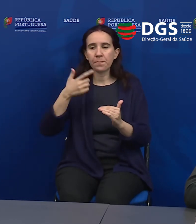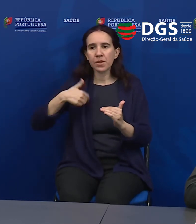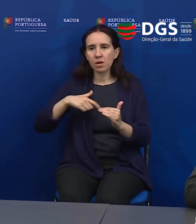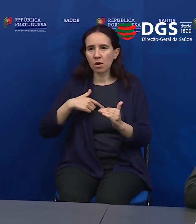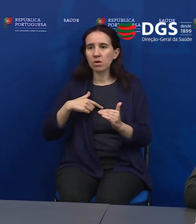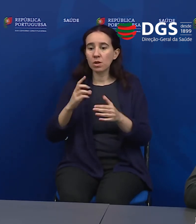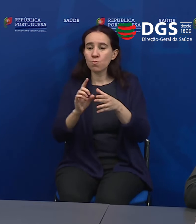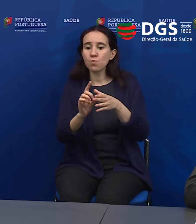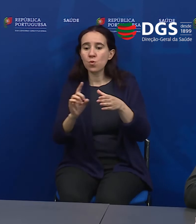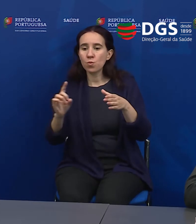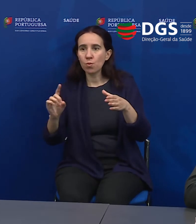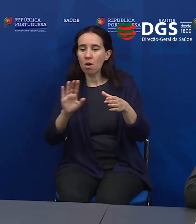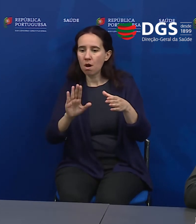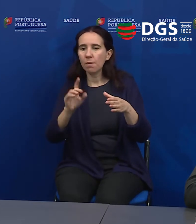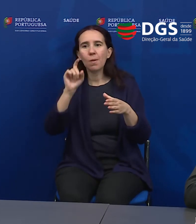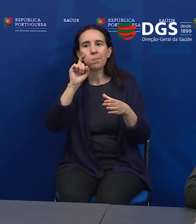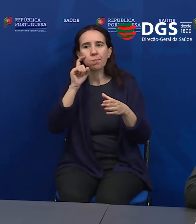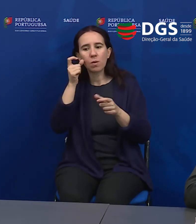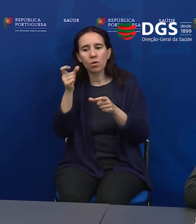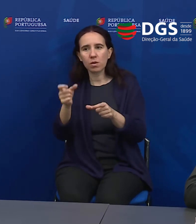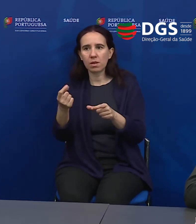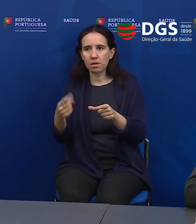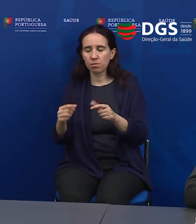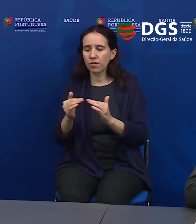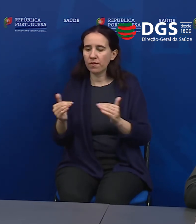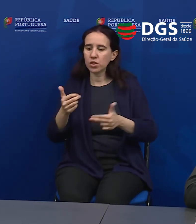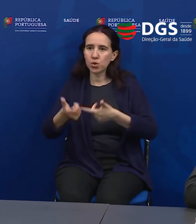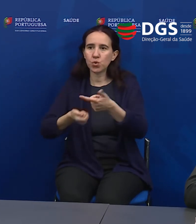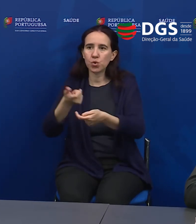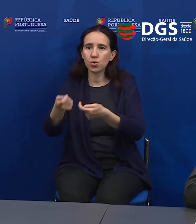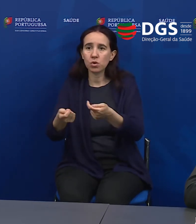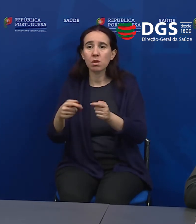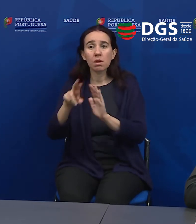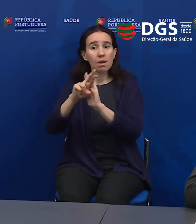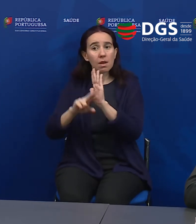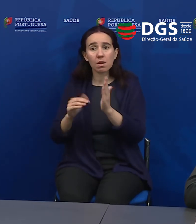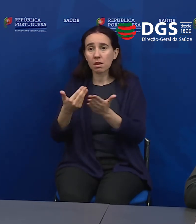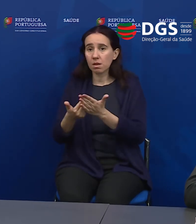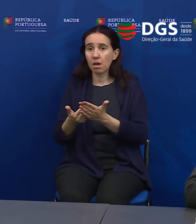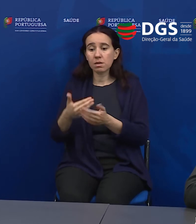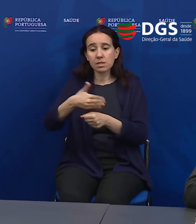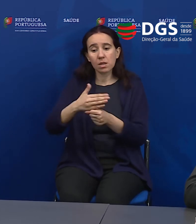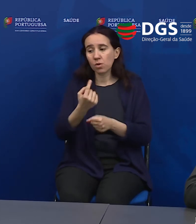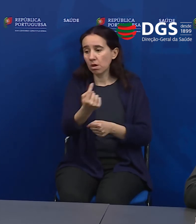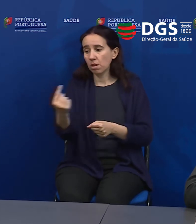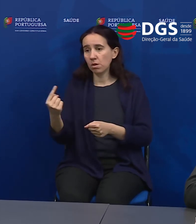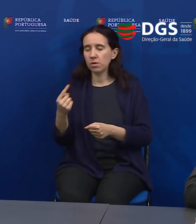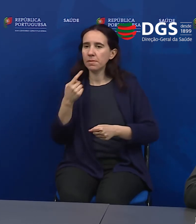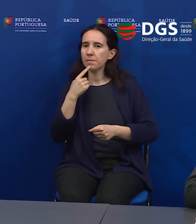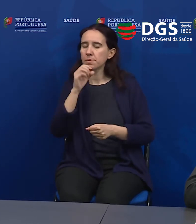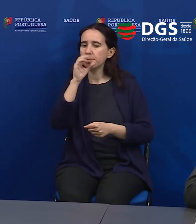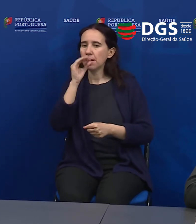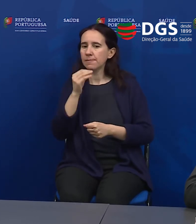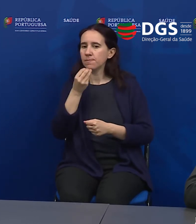a desconfinar de forma segura, controlada e faseada, criando regras para cada um dos setores, até para